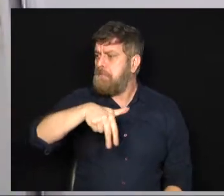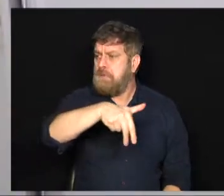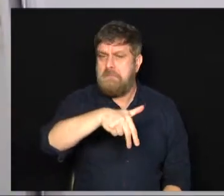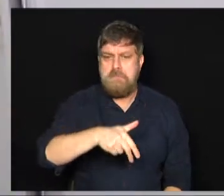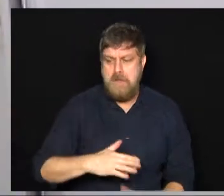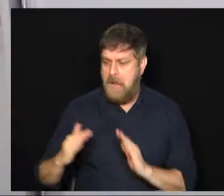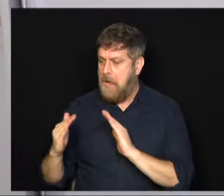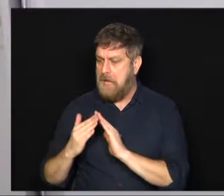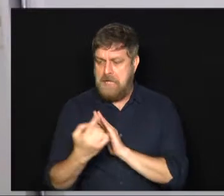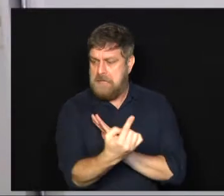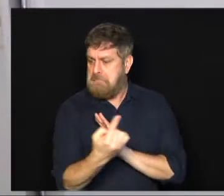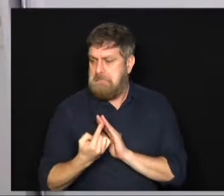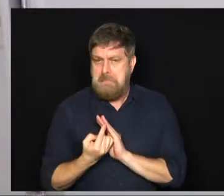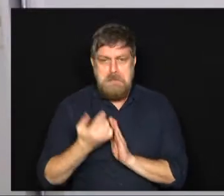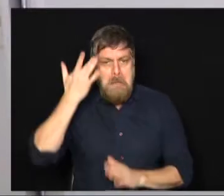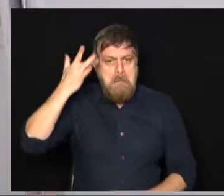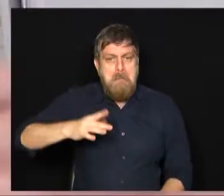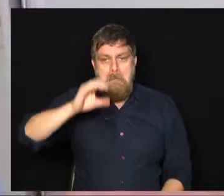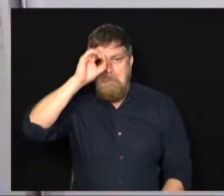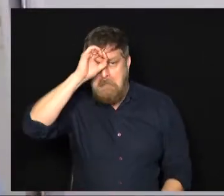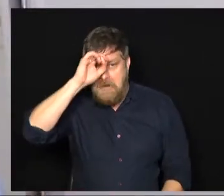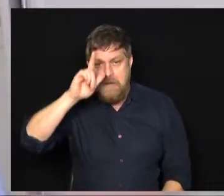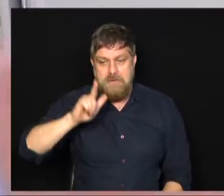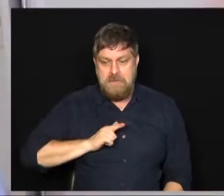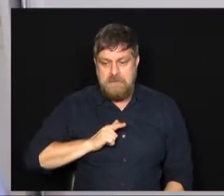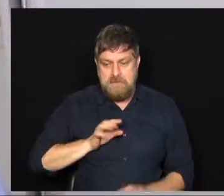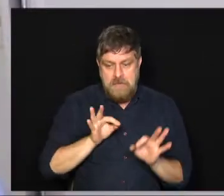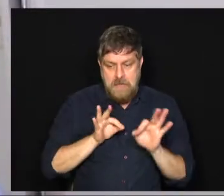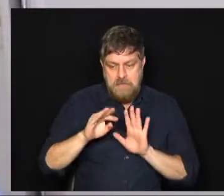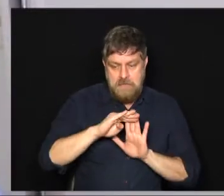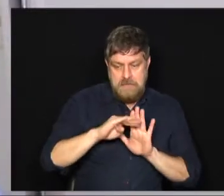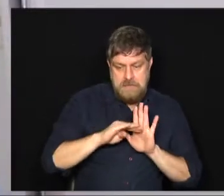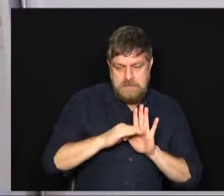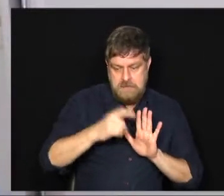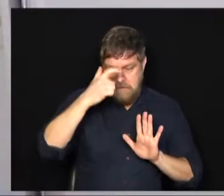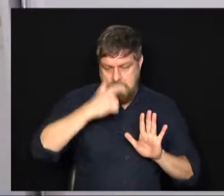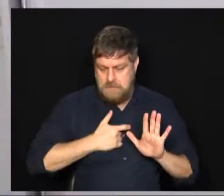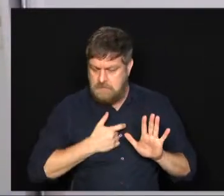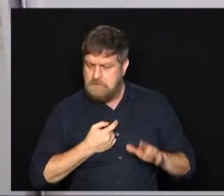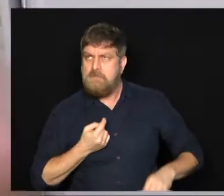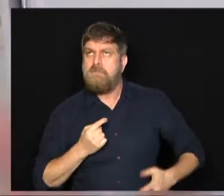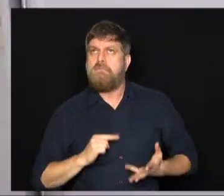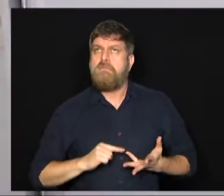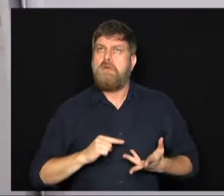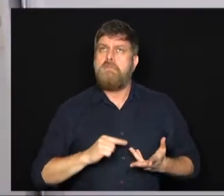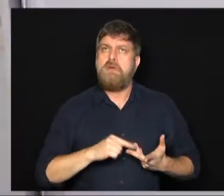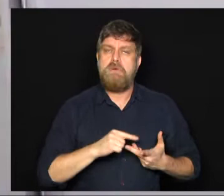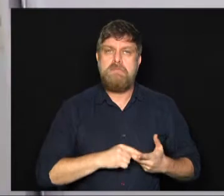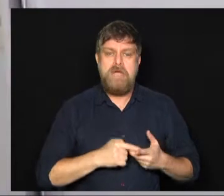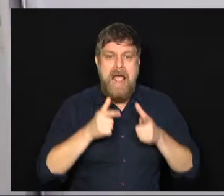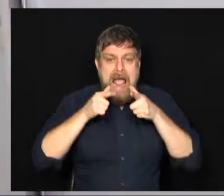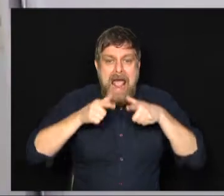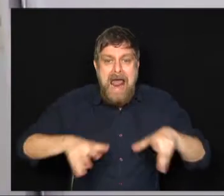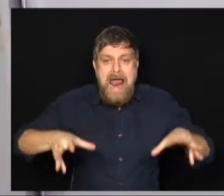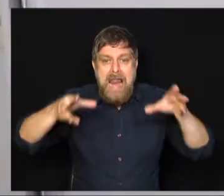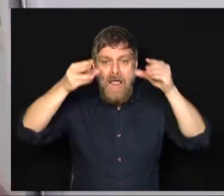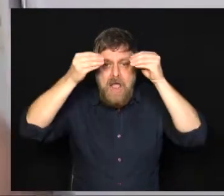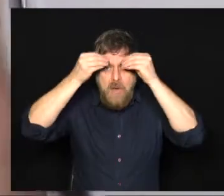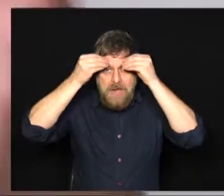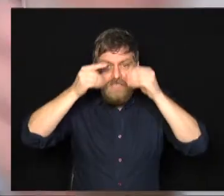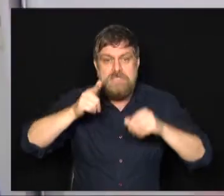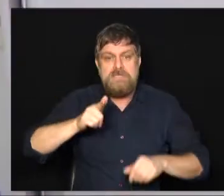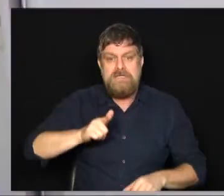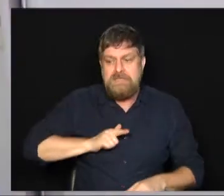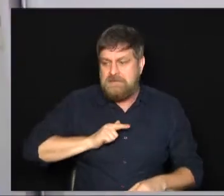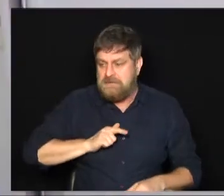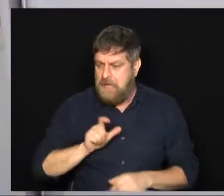pode apresentar dificuldades de se planejar, de se organizar, né? Dificuldade de linguagem, por exemplo, dificuldade para